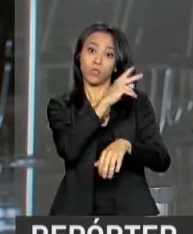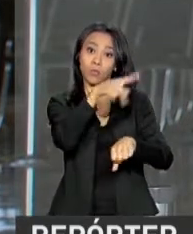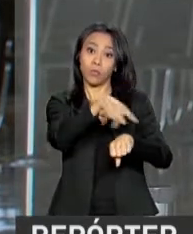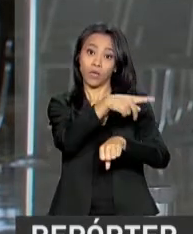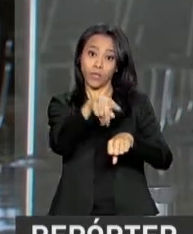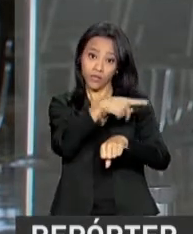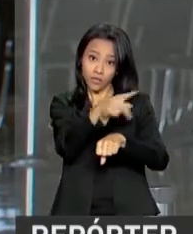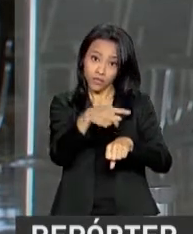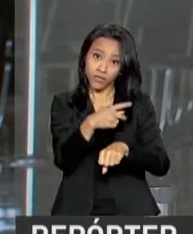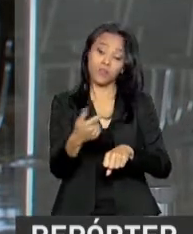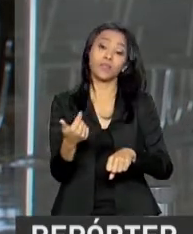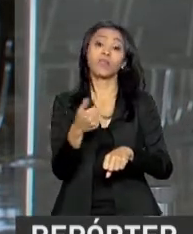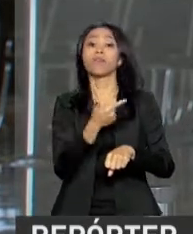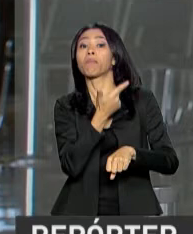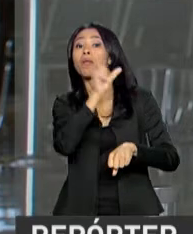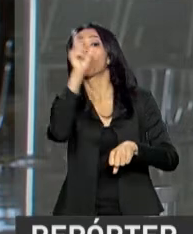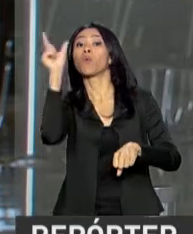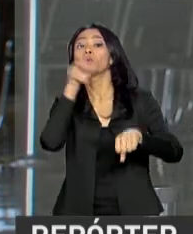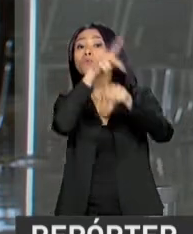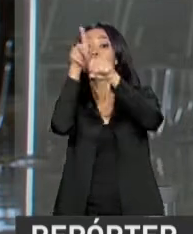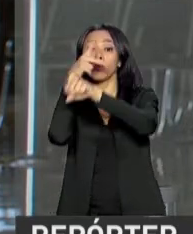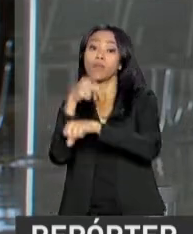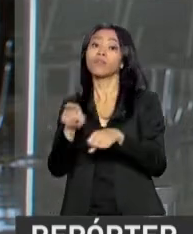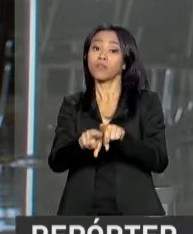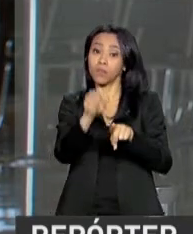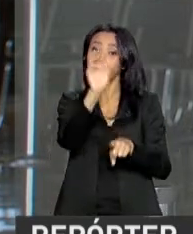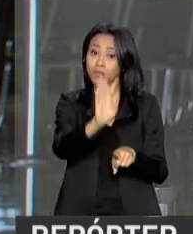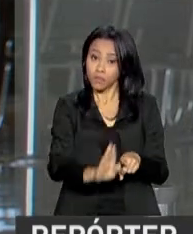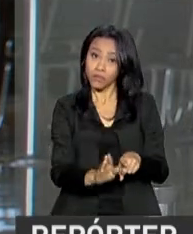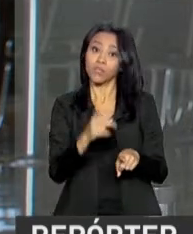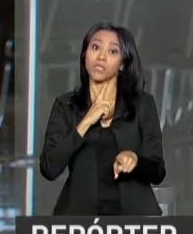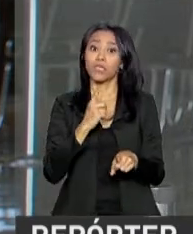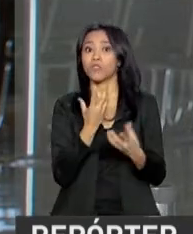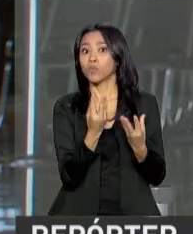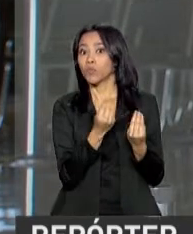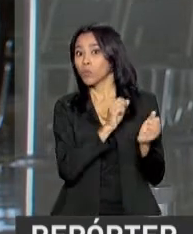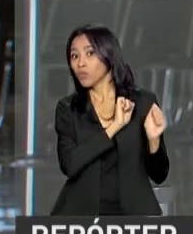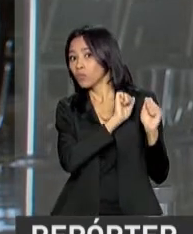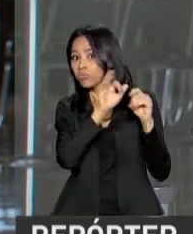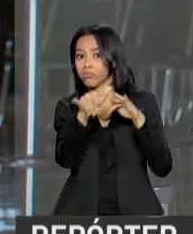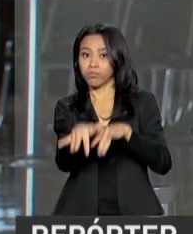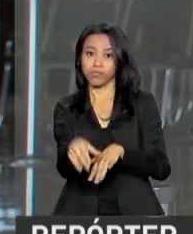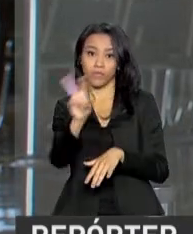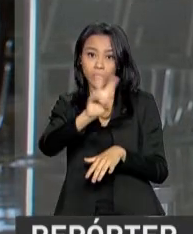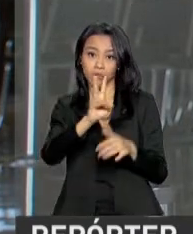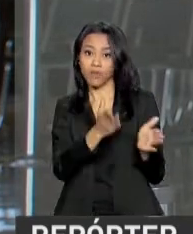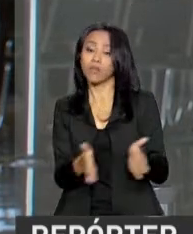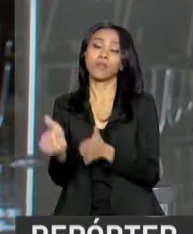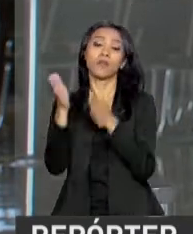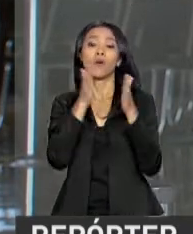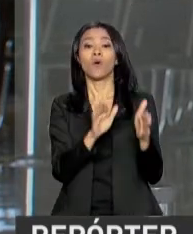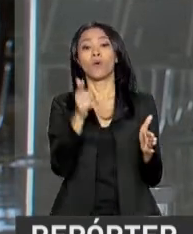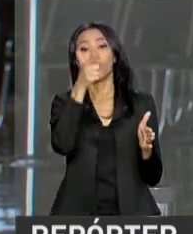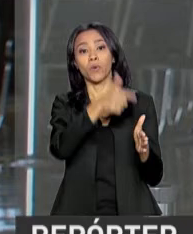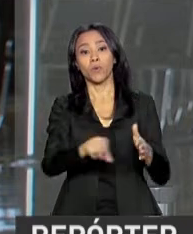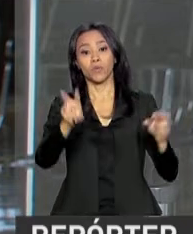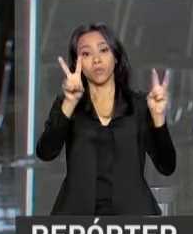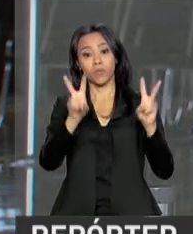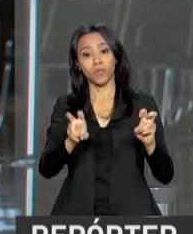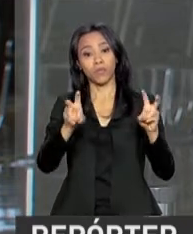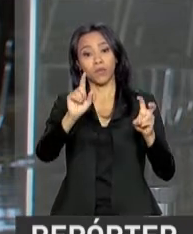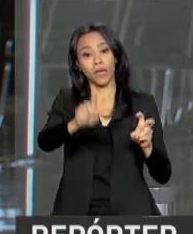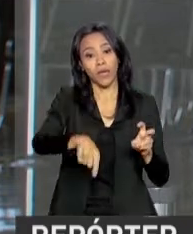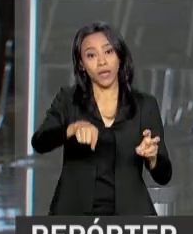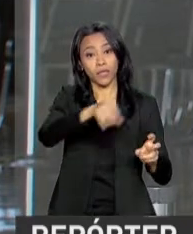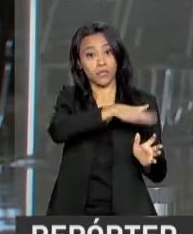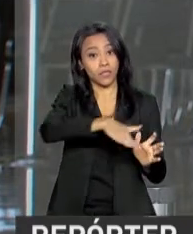que eles seguem para outros países, inclusive o Brasil, que tem recebido muitos venezuelanos. Um outro item que deve entrar nessa agenda é a questão